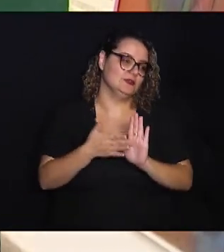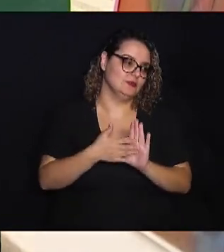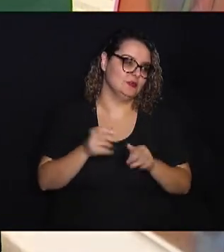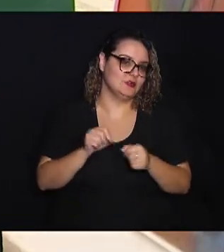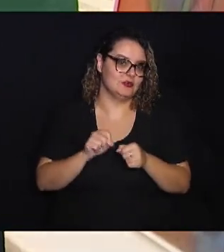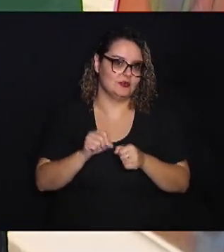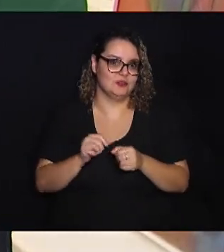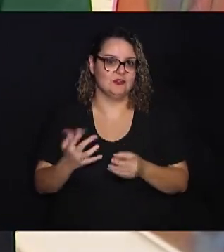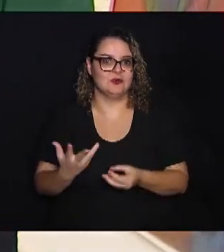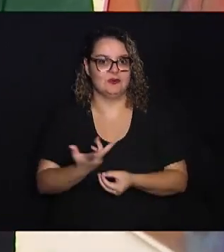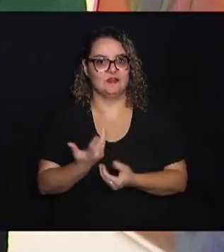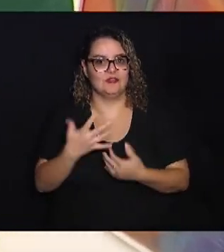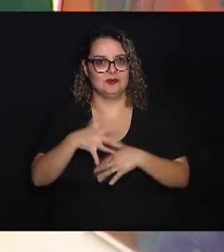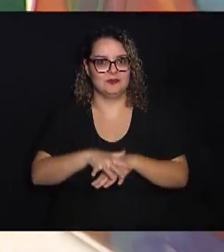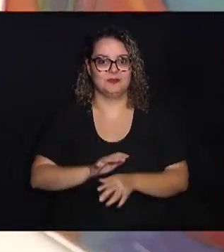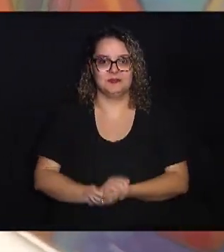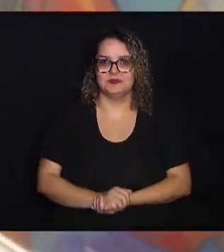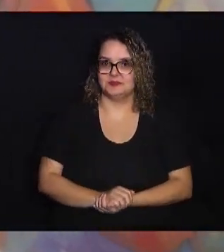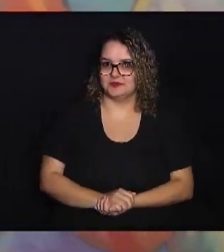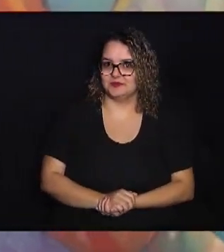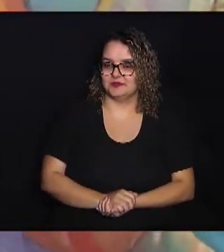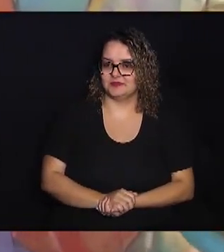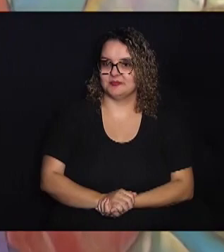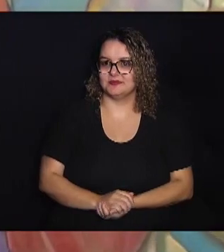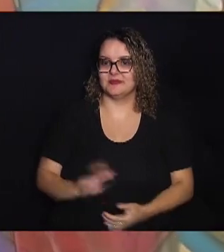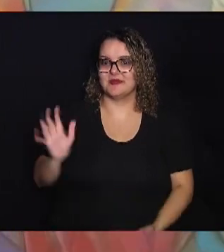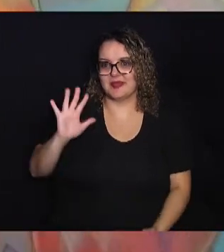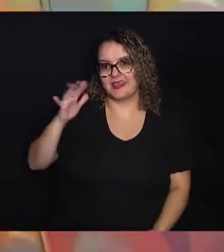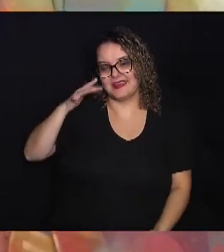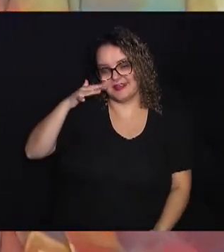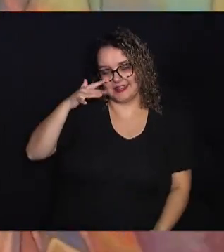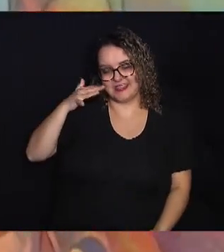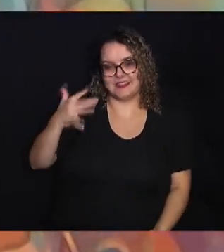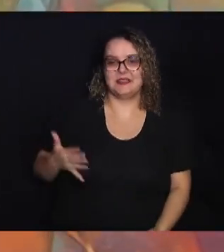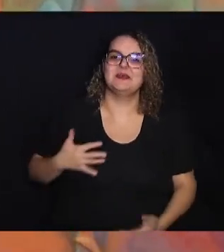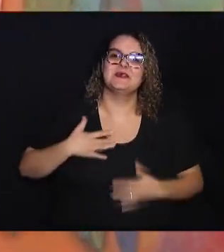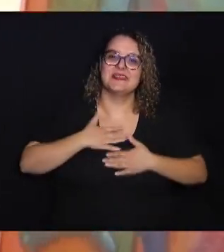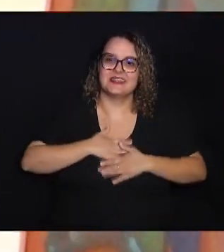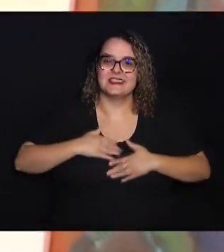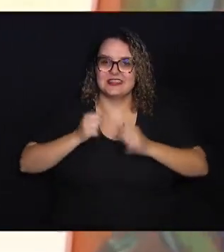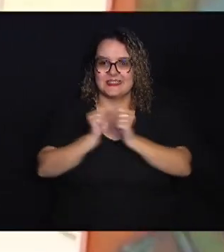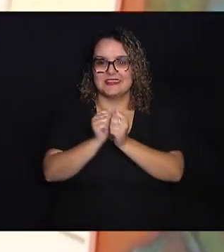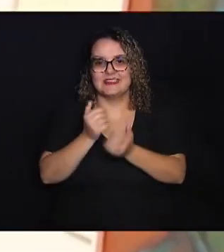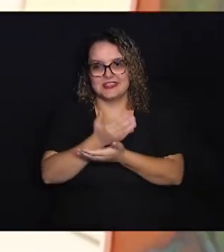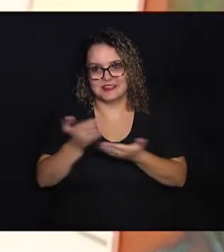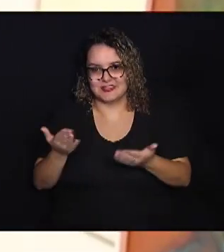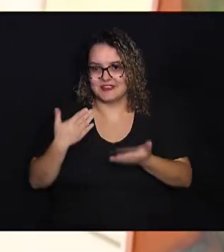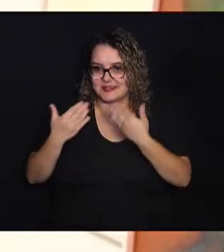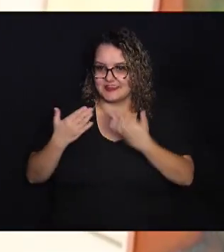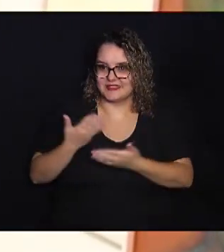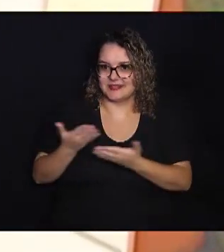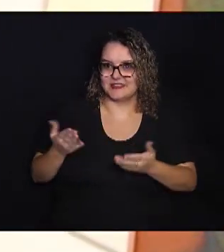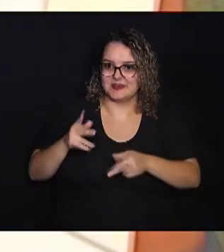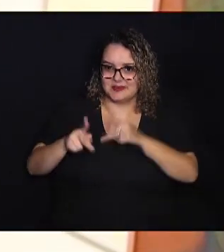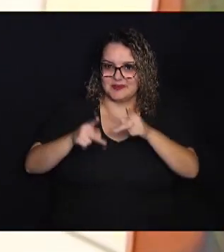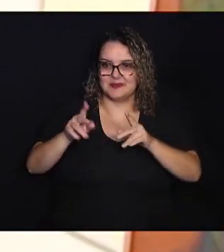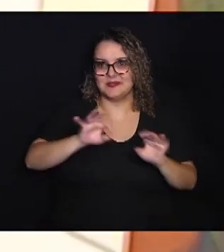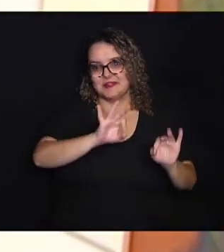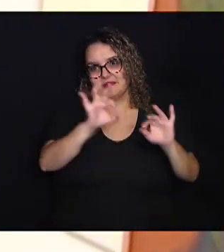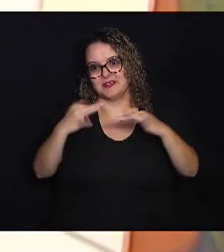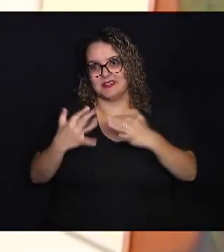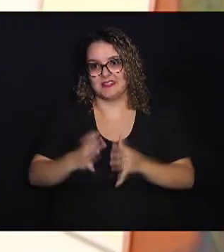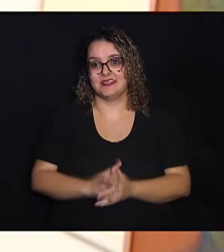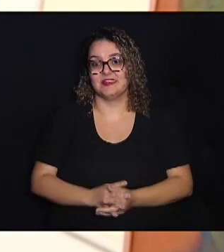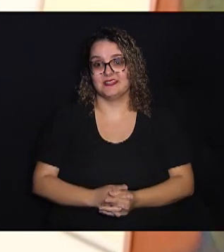uma arte inclusiva? Oi, Ana Paula, é um prazer estar aqui falando com você e com o seu público